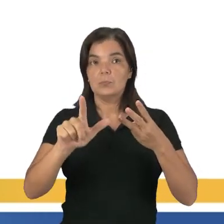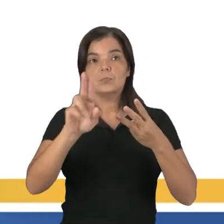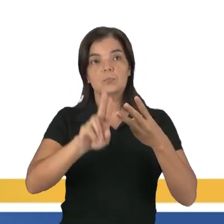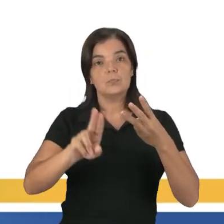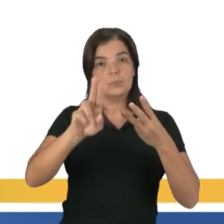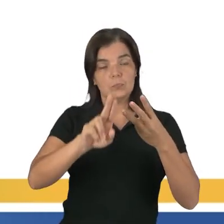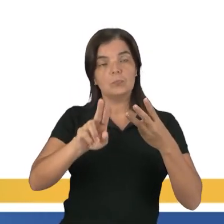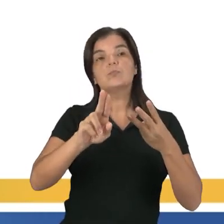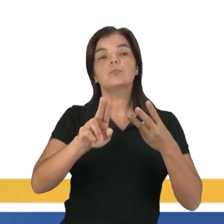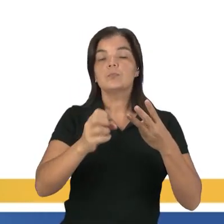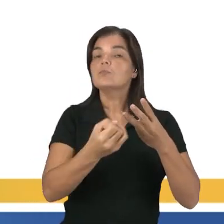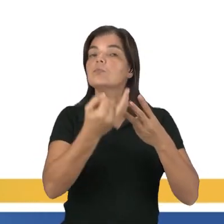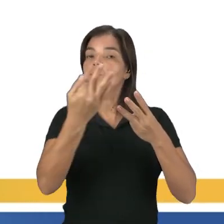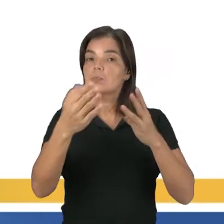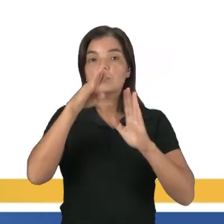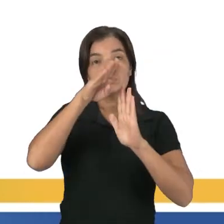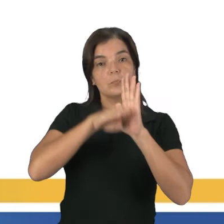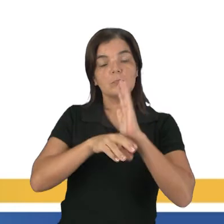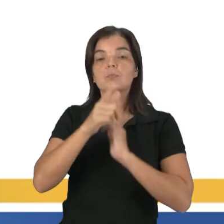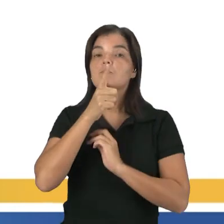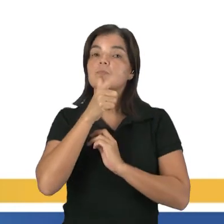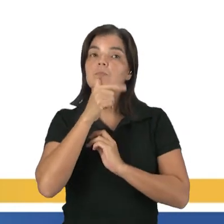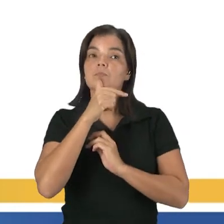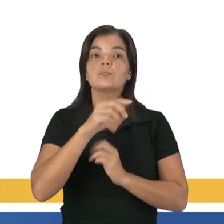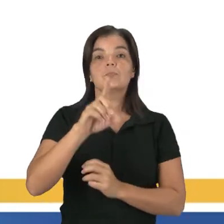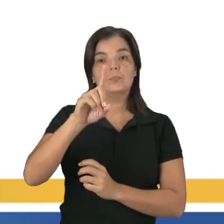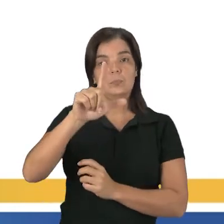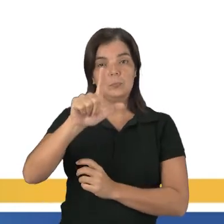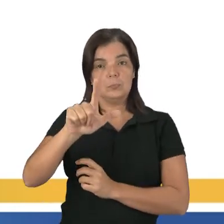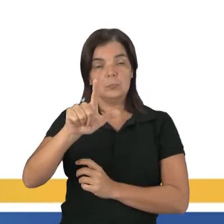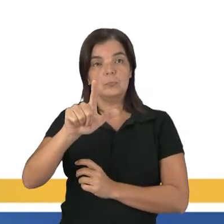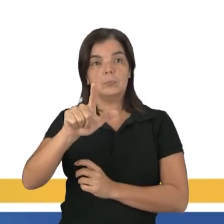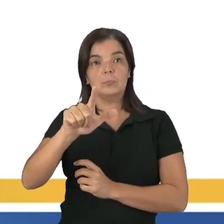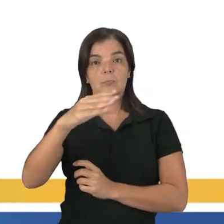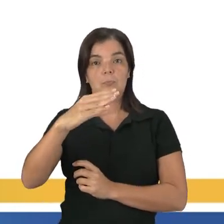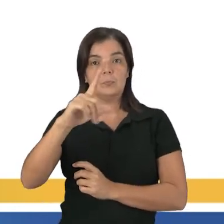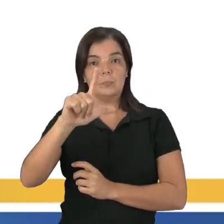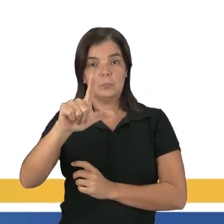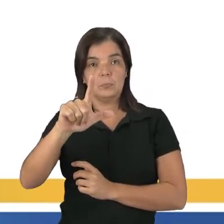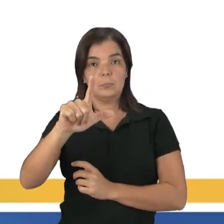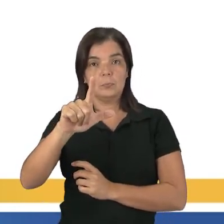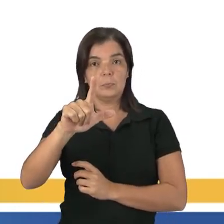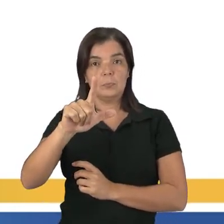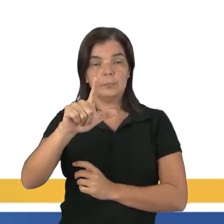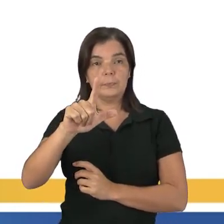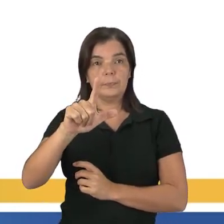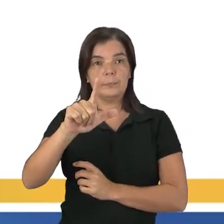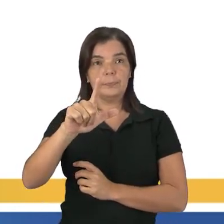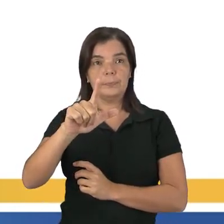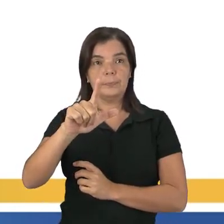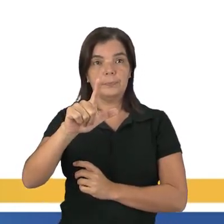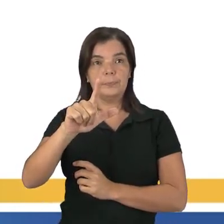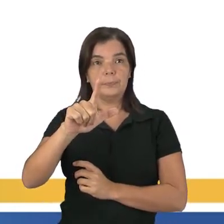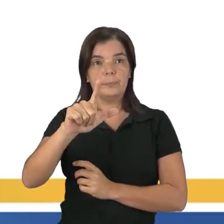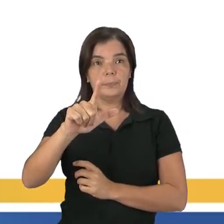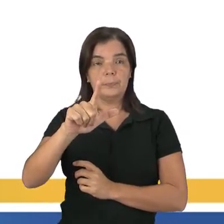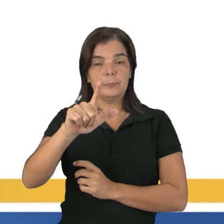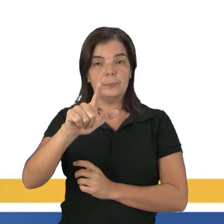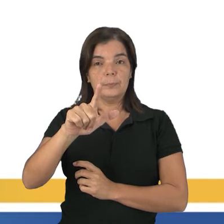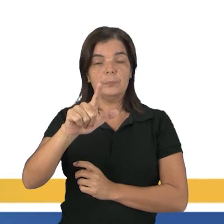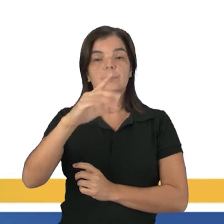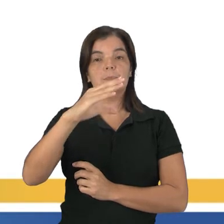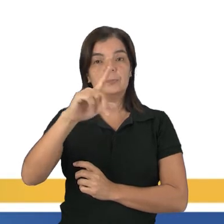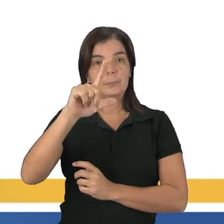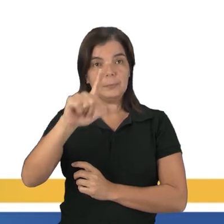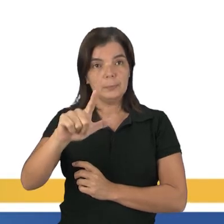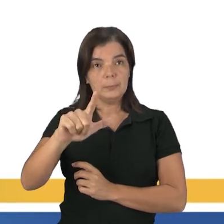utilizados quando há uma quantidade menor que o litro. São 3. O decilitro, corrigindo, o